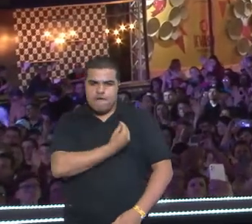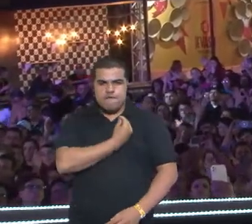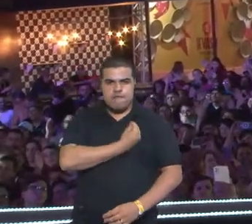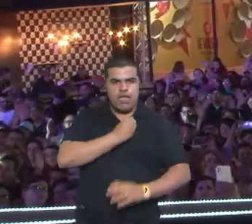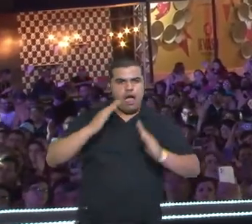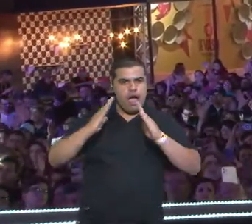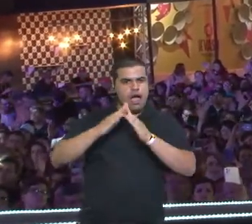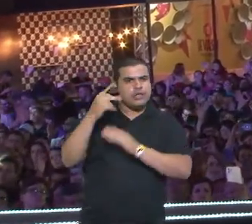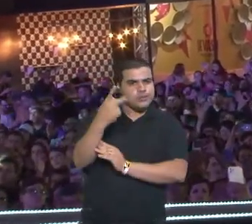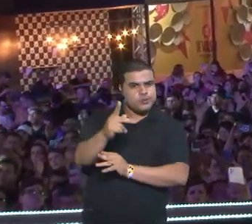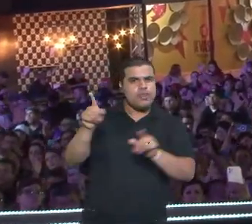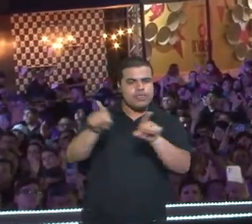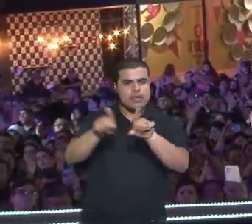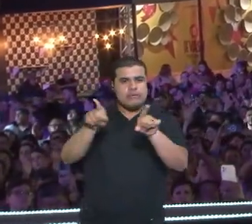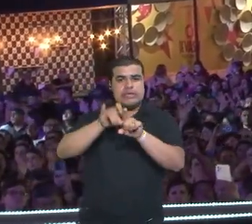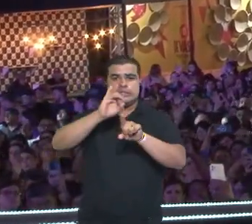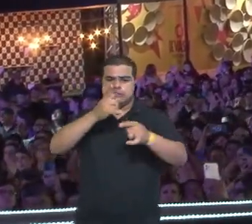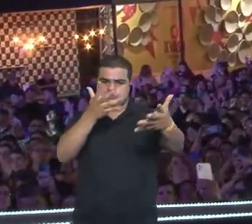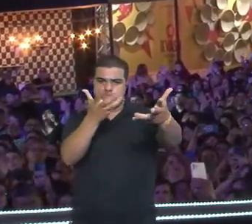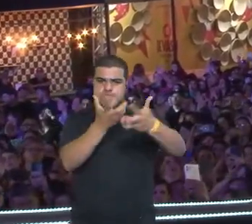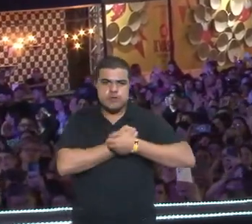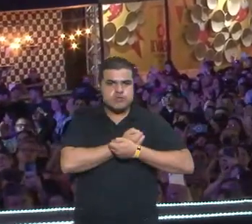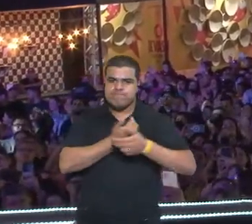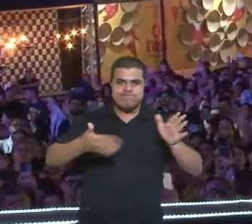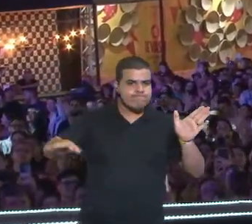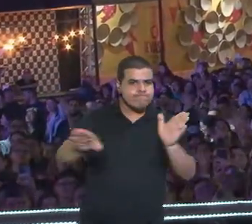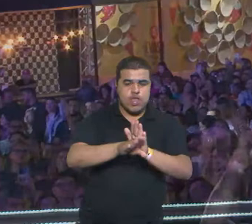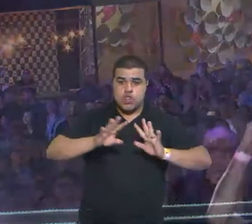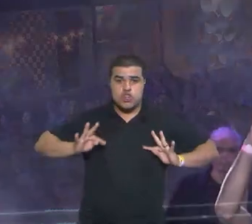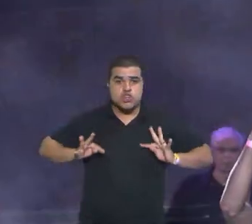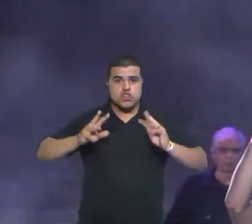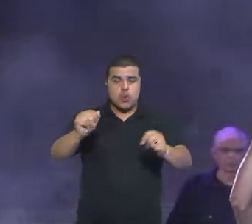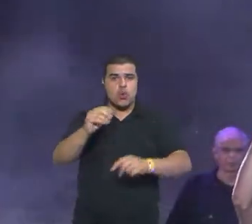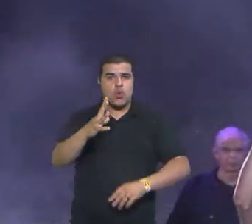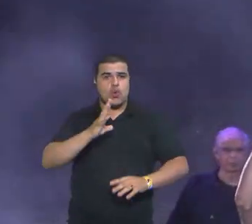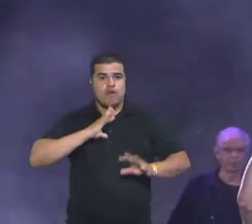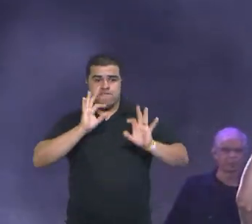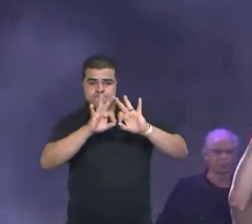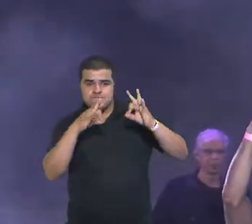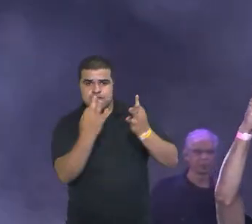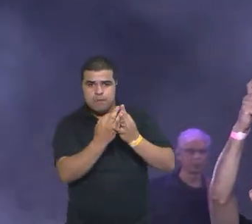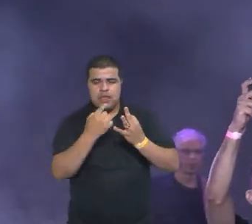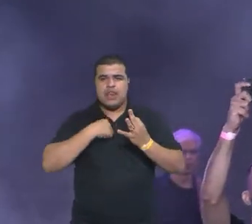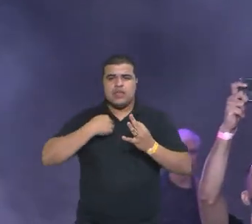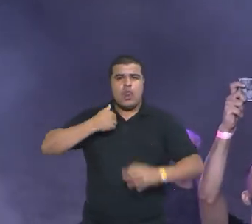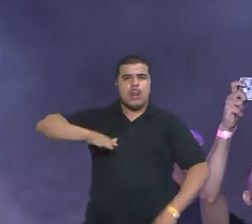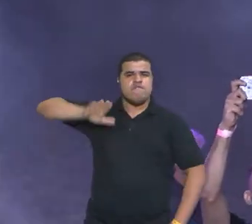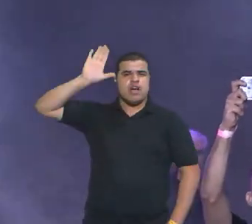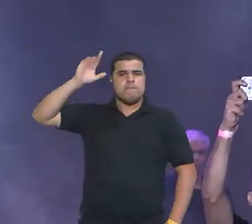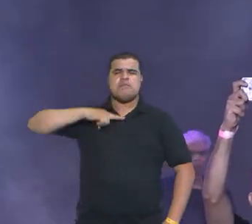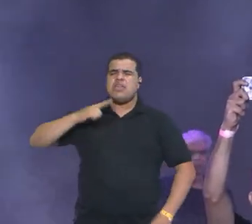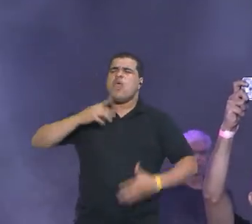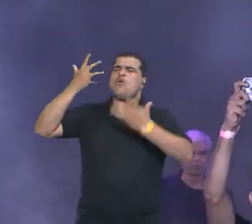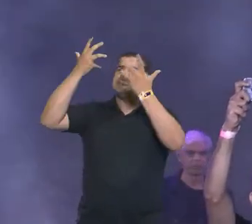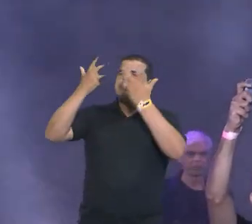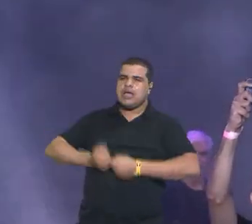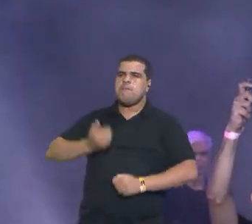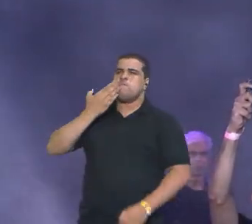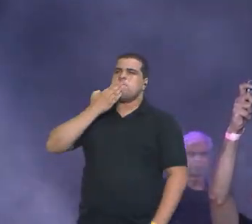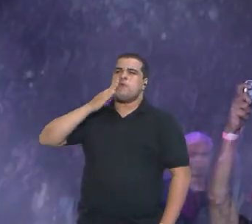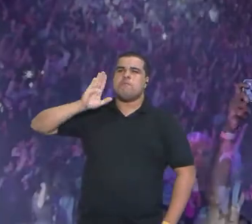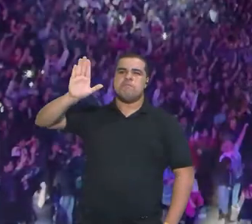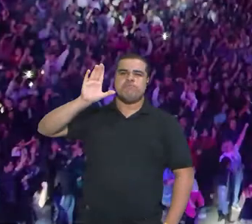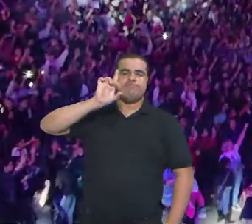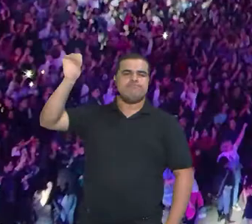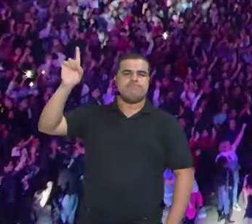da sua casa se a salvação ainda não chegou para todos da sua família levanta a sua mão e diga eu recebo a promessa de Deus